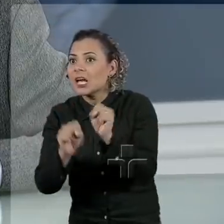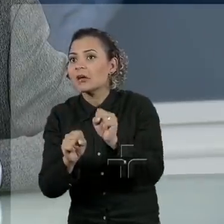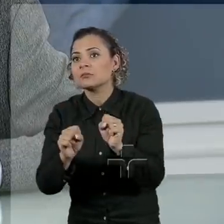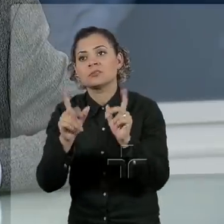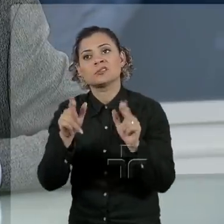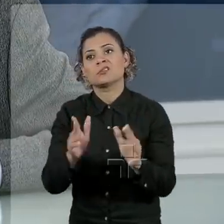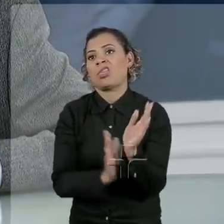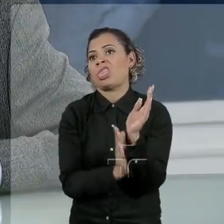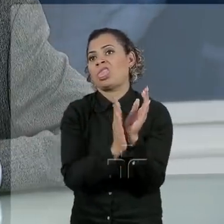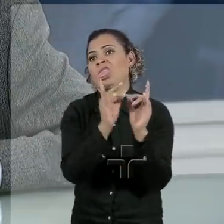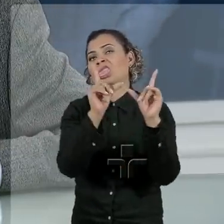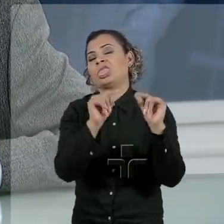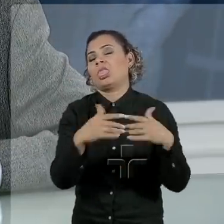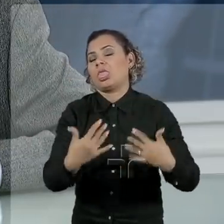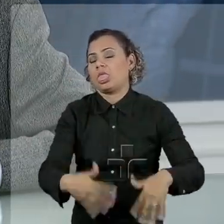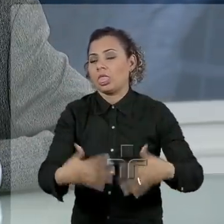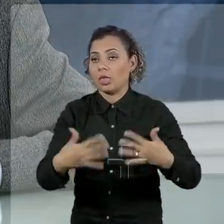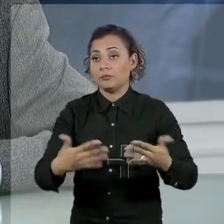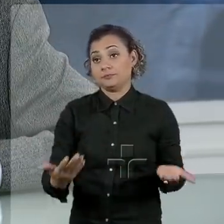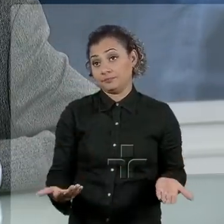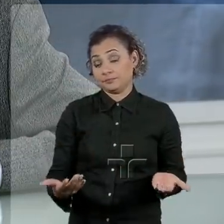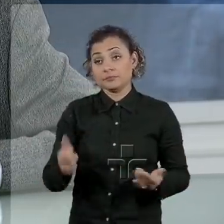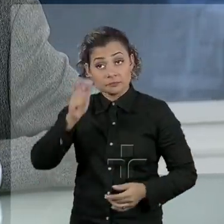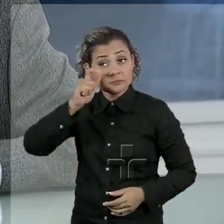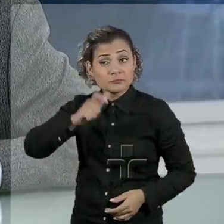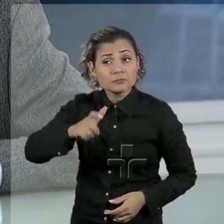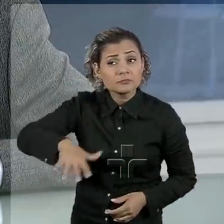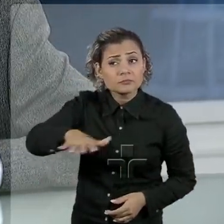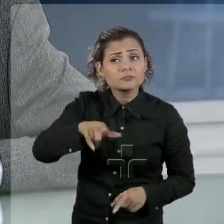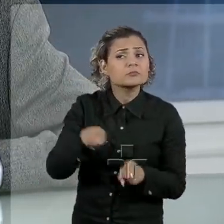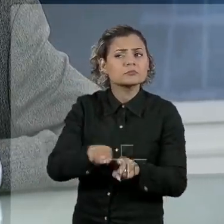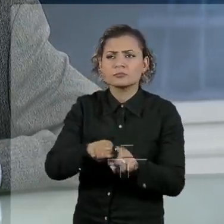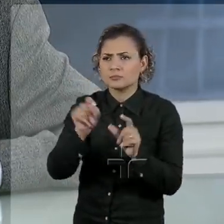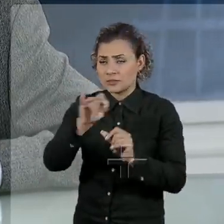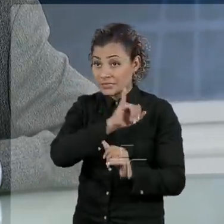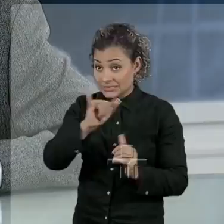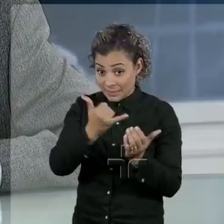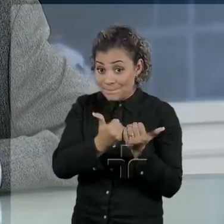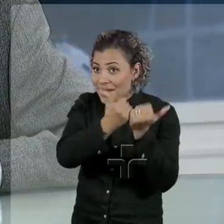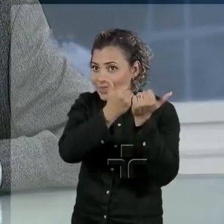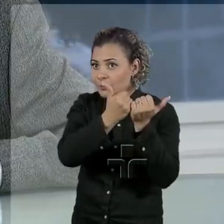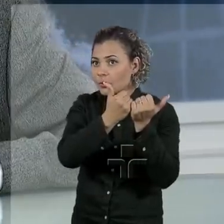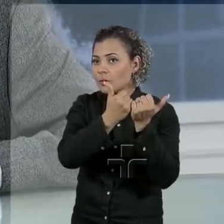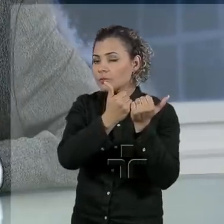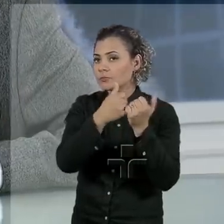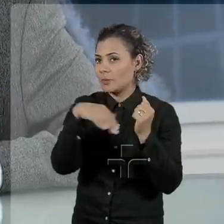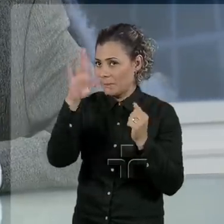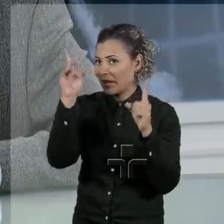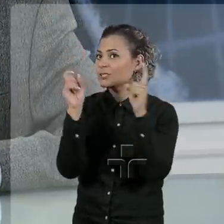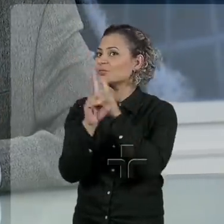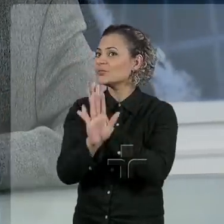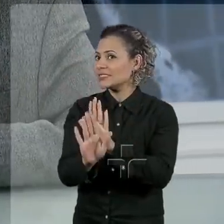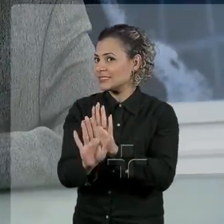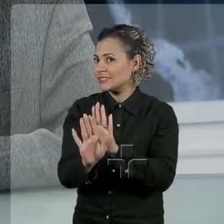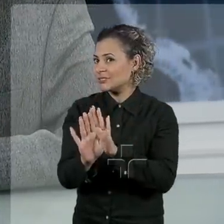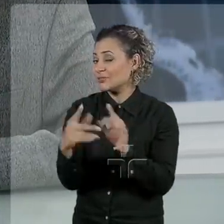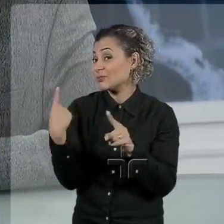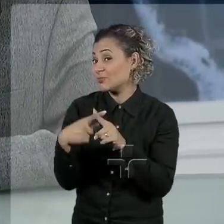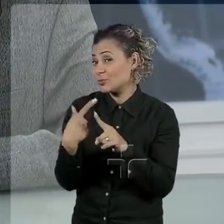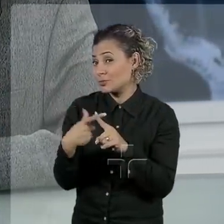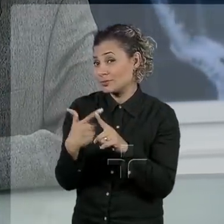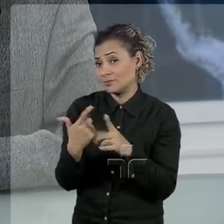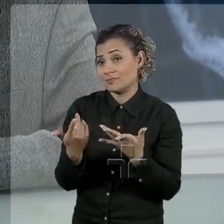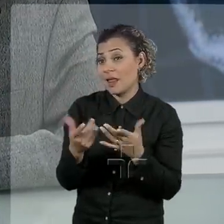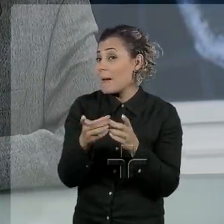nesse sentido. Agora, é interessante que quando tem patrimônio envolvido, a coisa complica, né? Assim,